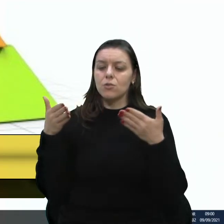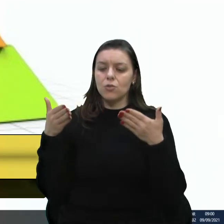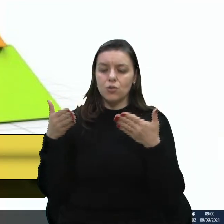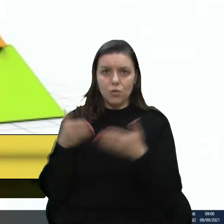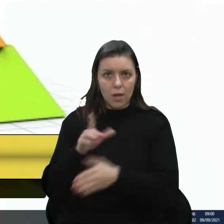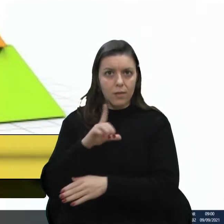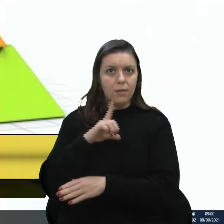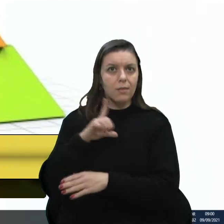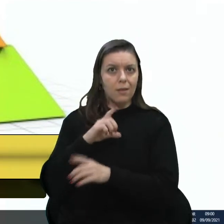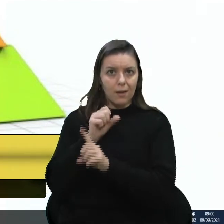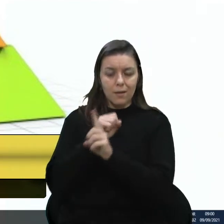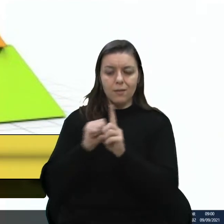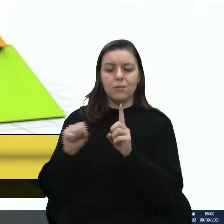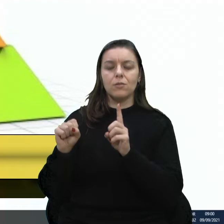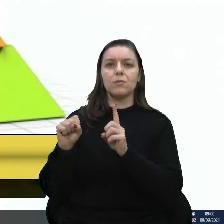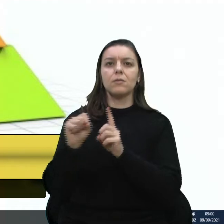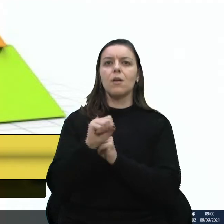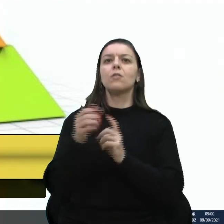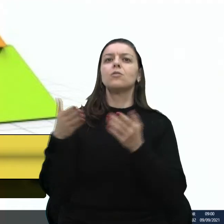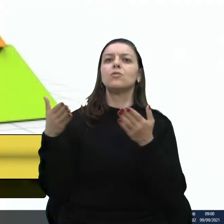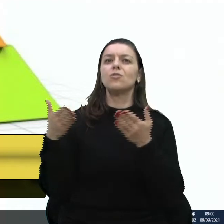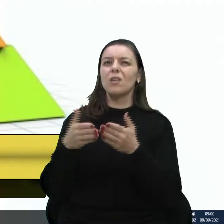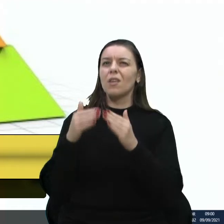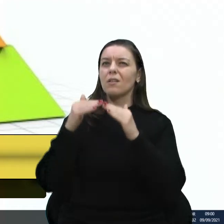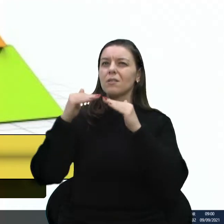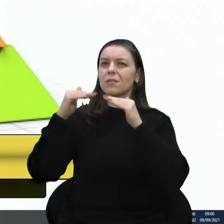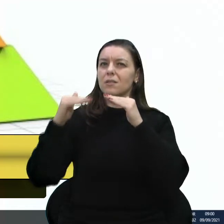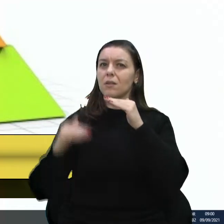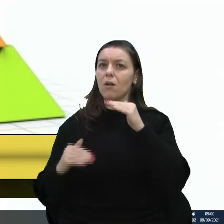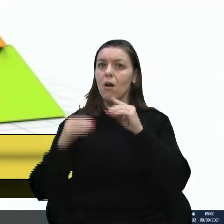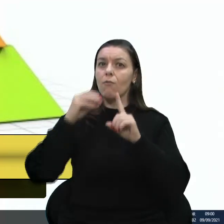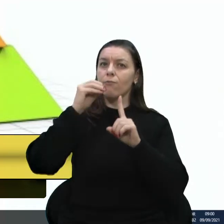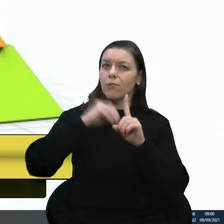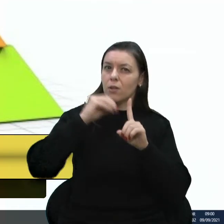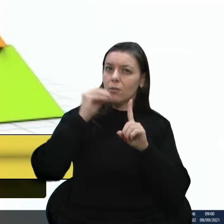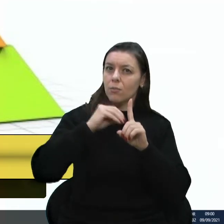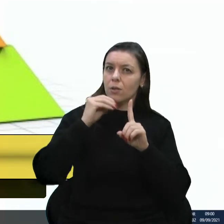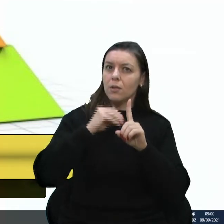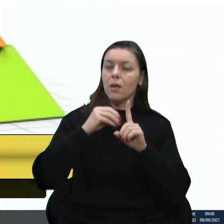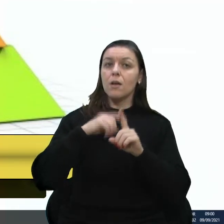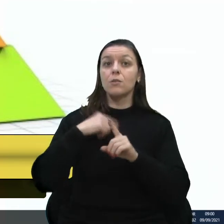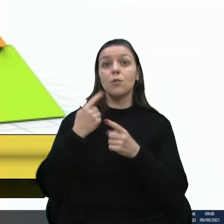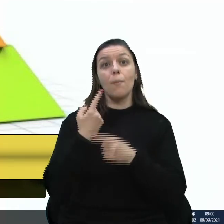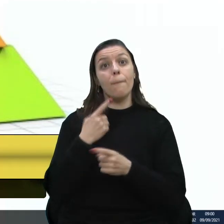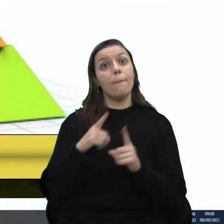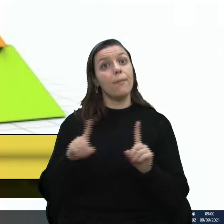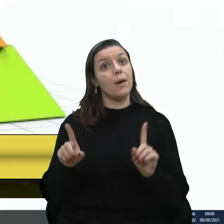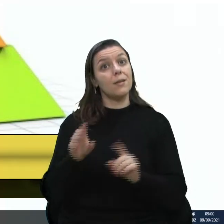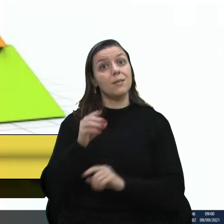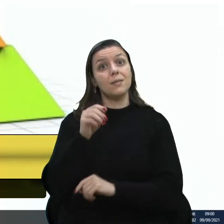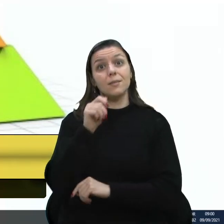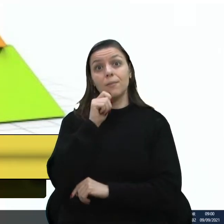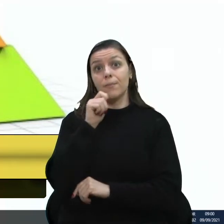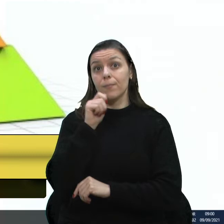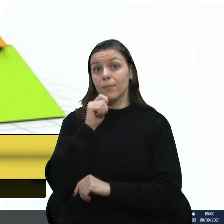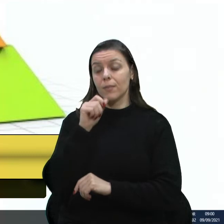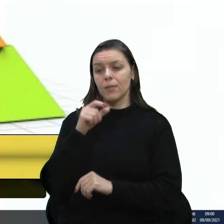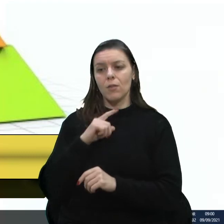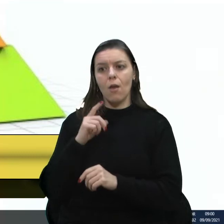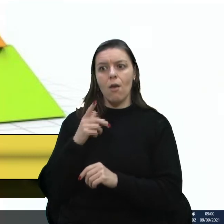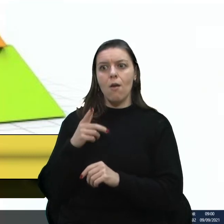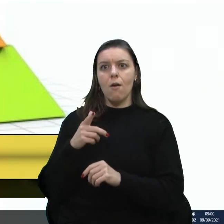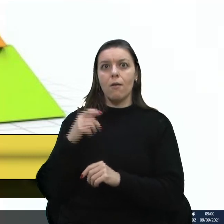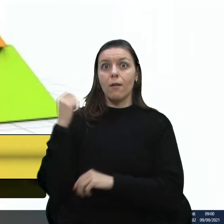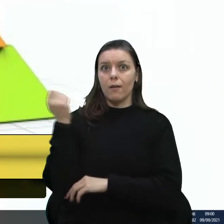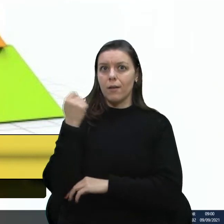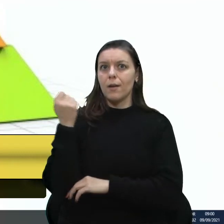questão social, já existe a desigualdade, a vulnerabilidade, mas nós ainda não temos isso de forma agravada. Quando a